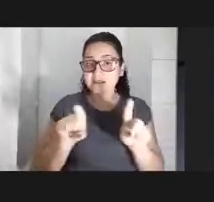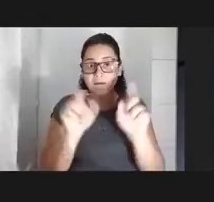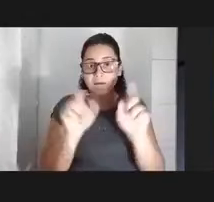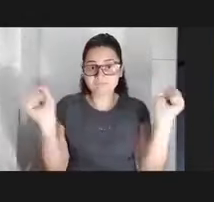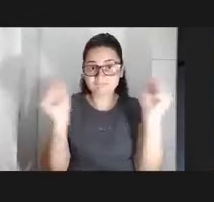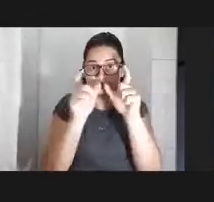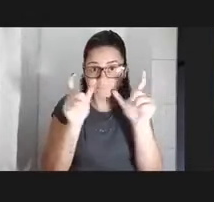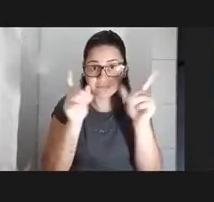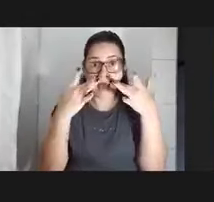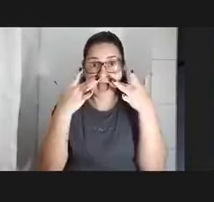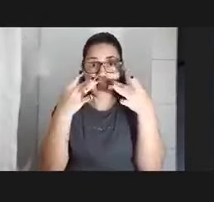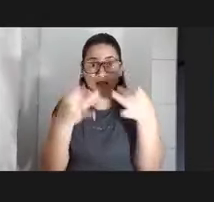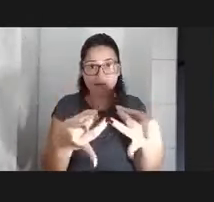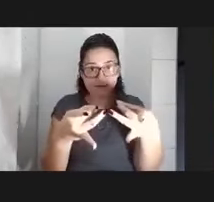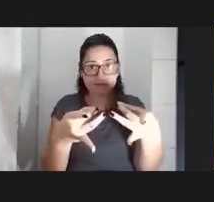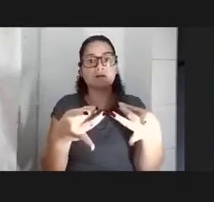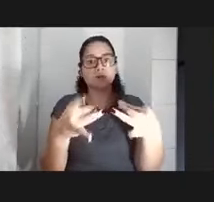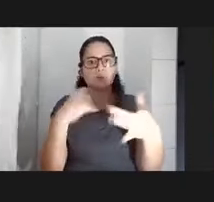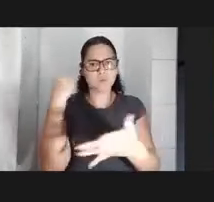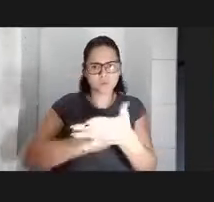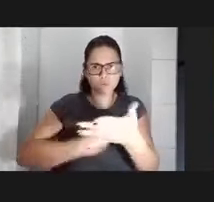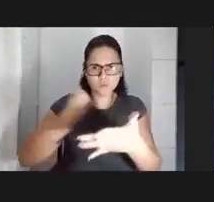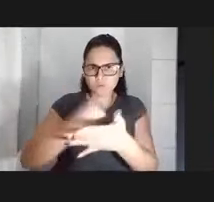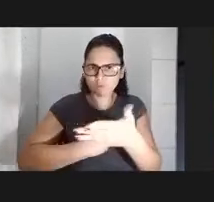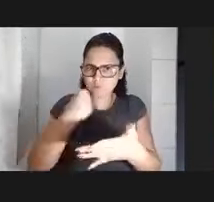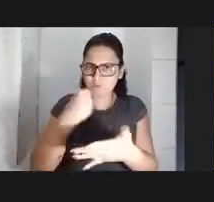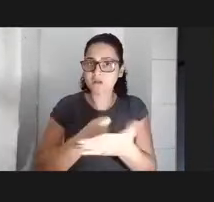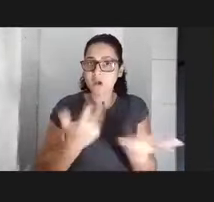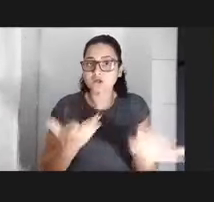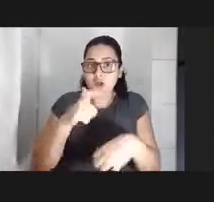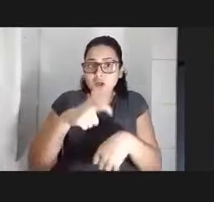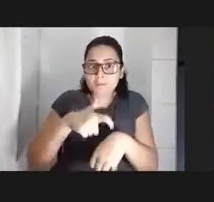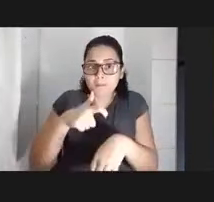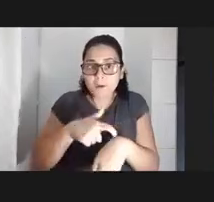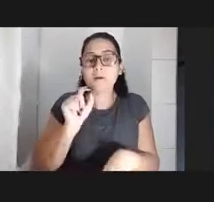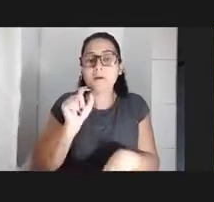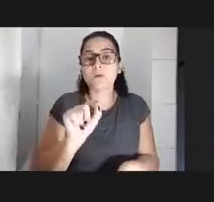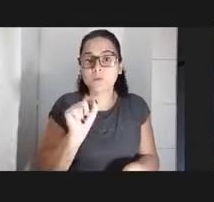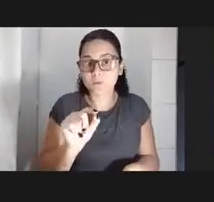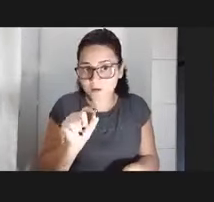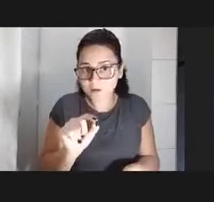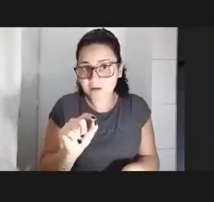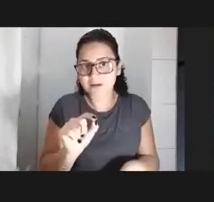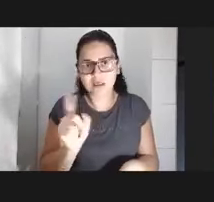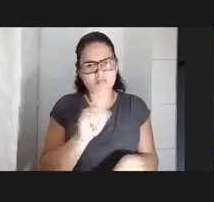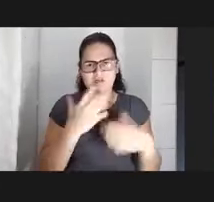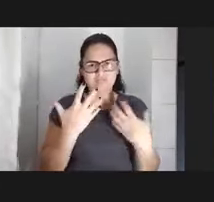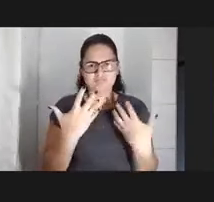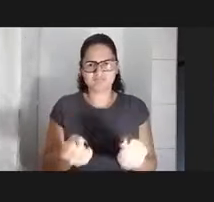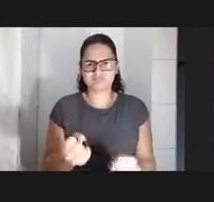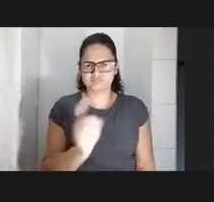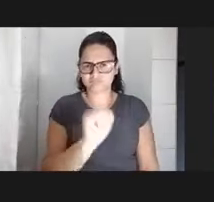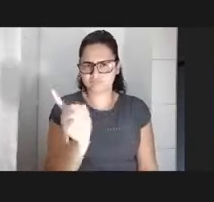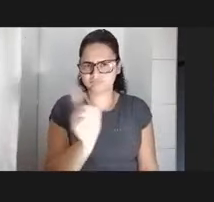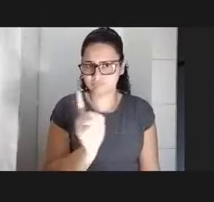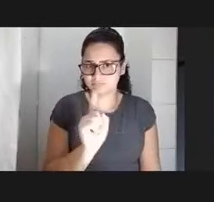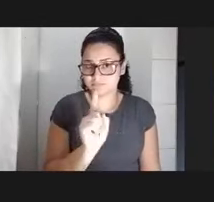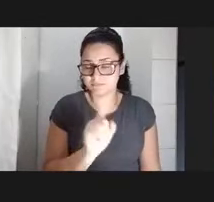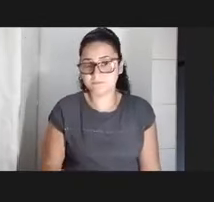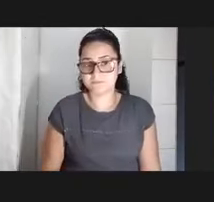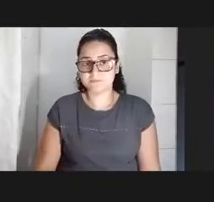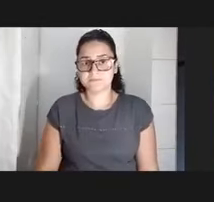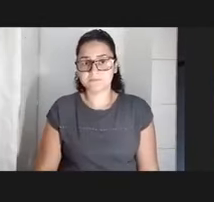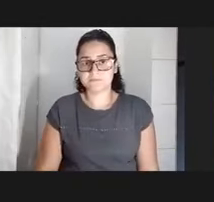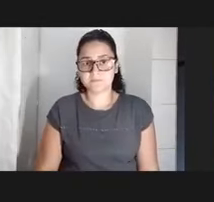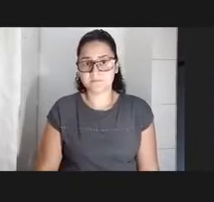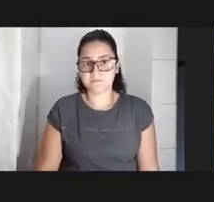lutas, né? Esse é o momento de dizer que nós não aceitamos que tenha o retorno